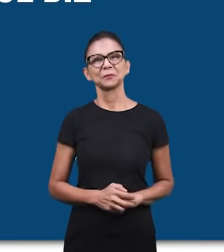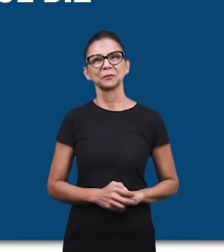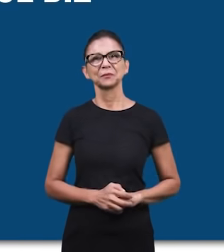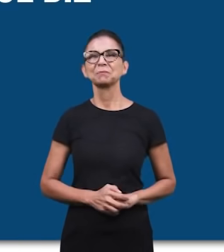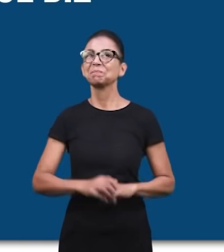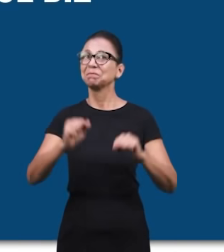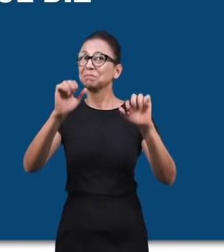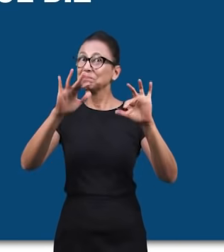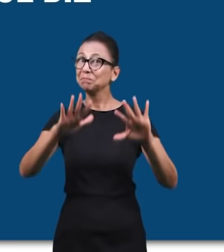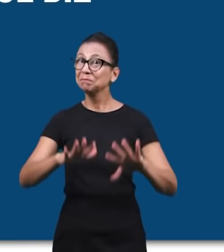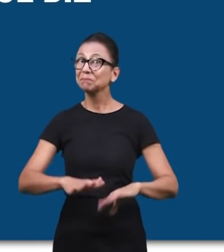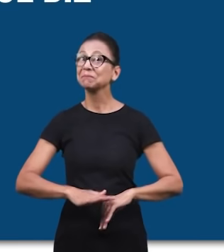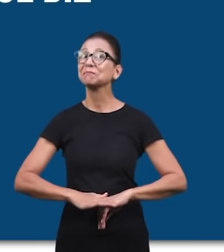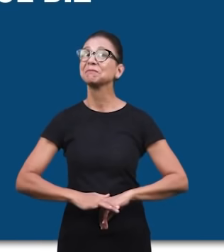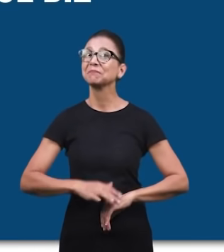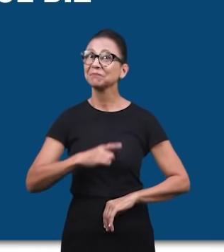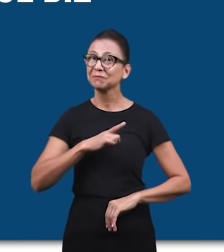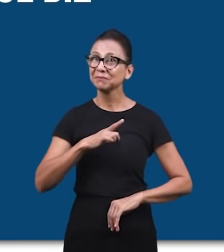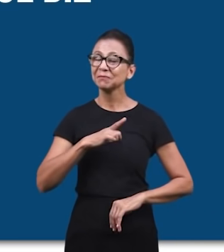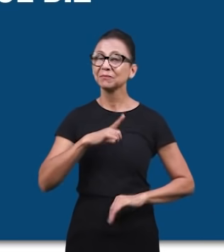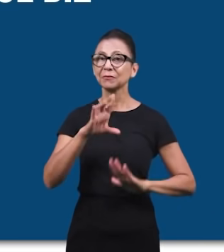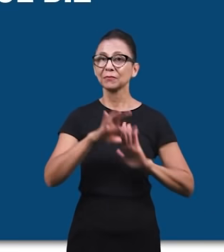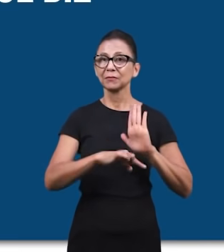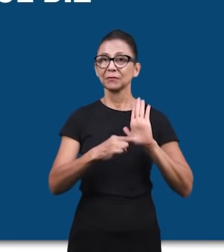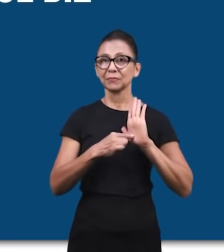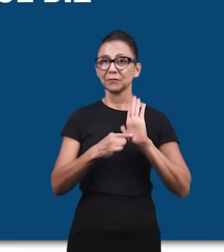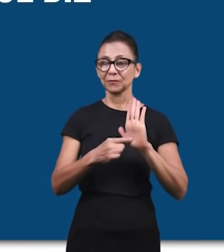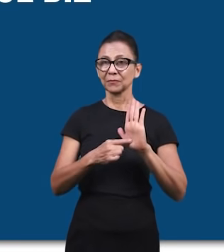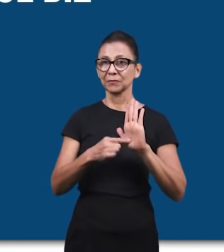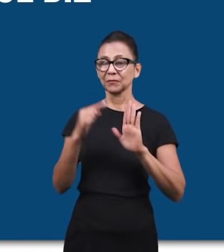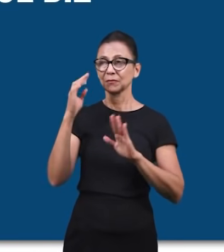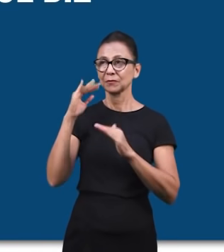nisso. O texto que colocamos na parte superior desta